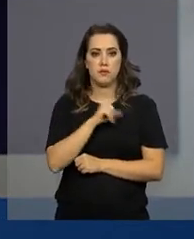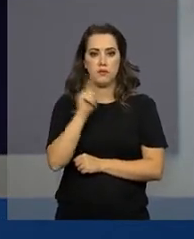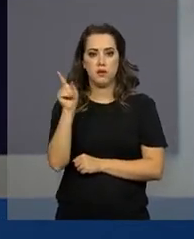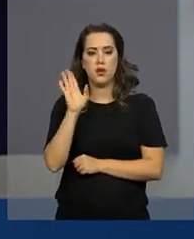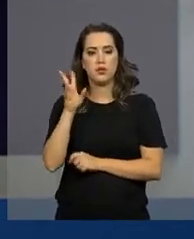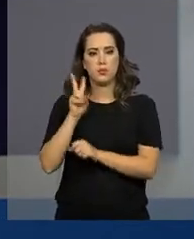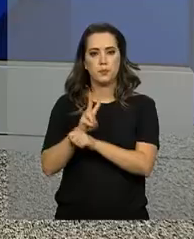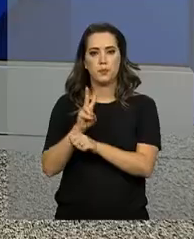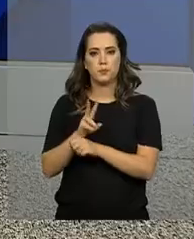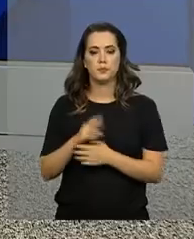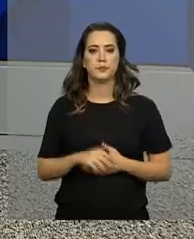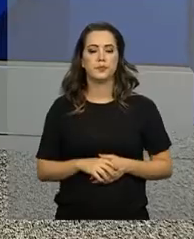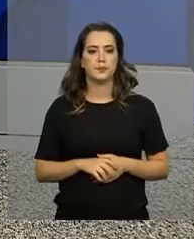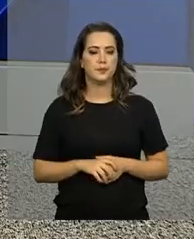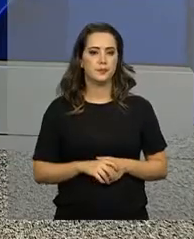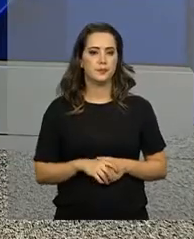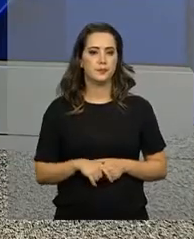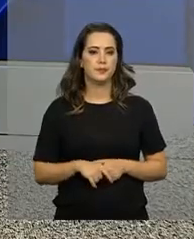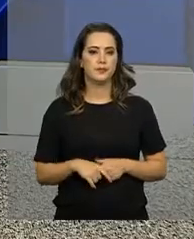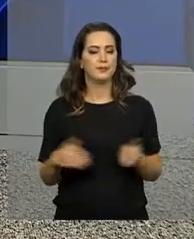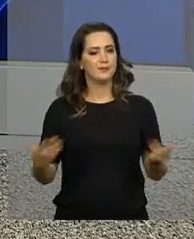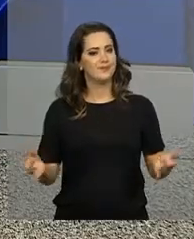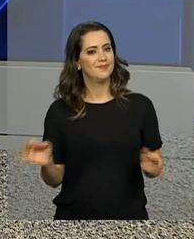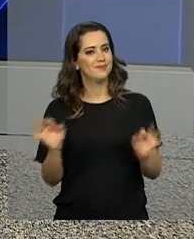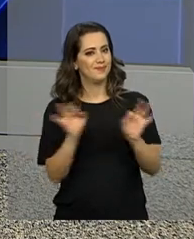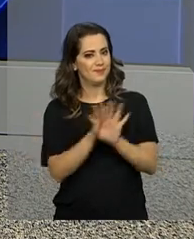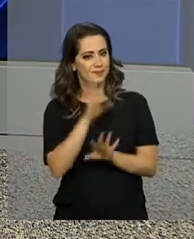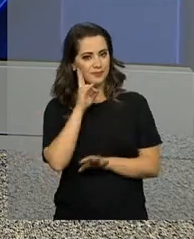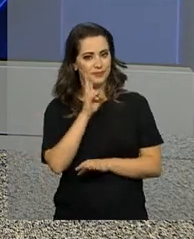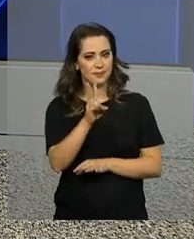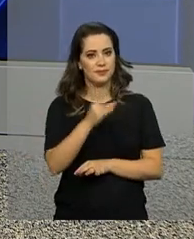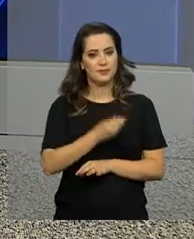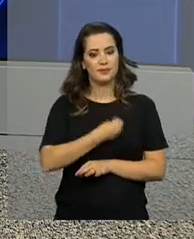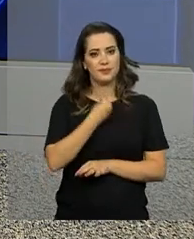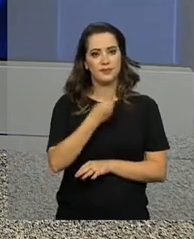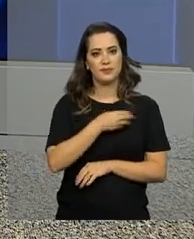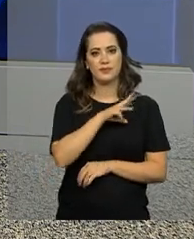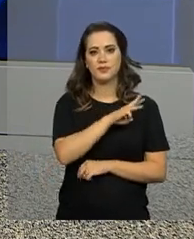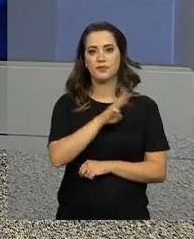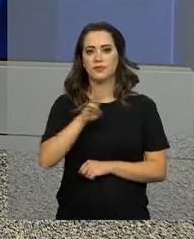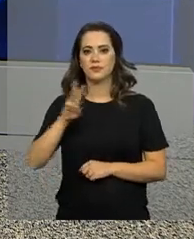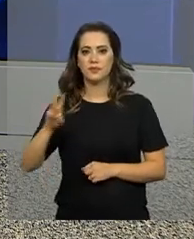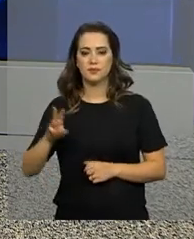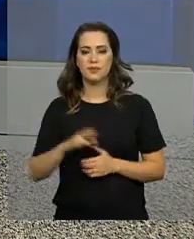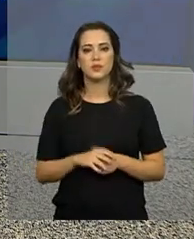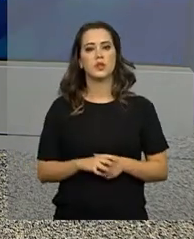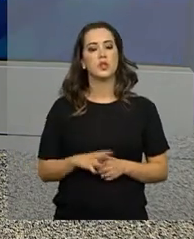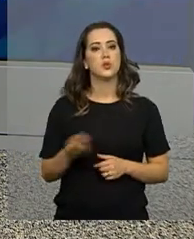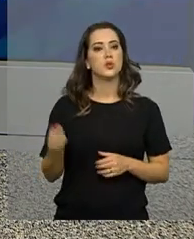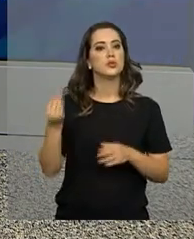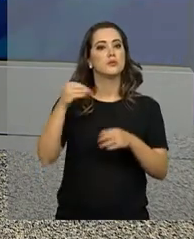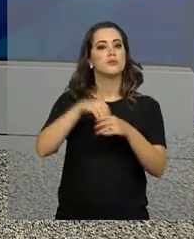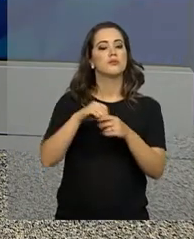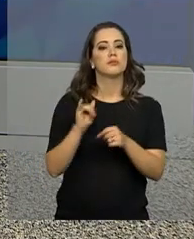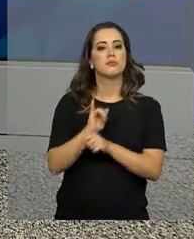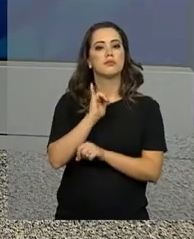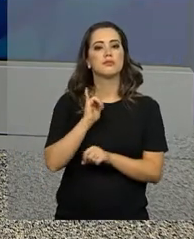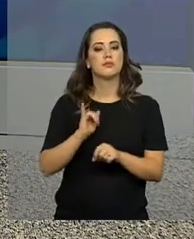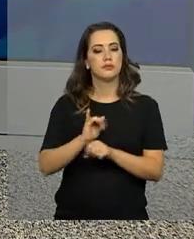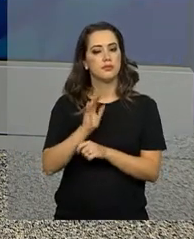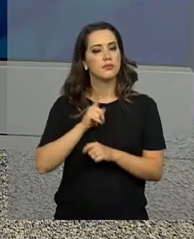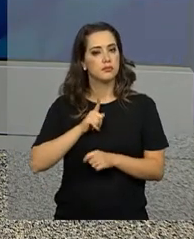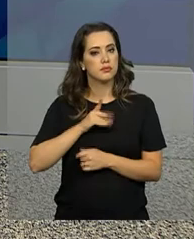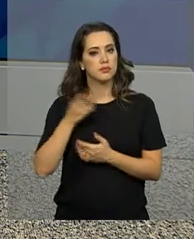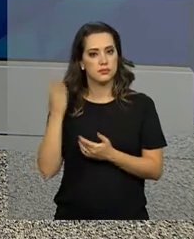cobertos. Nós ficamos por aqui. Você acompanha a nossa programação ao vivo pelo site da NBR e todas as reportagens